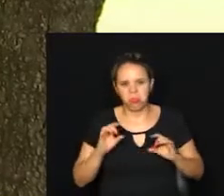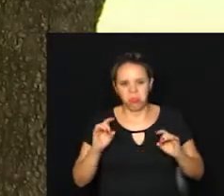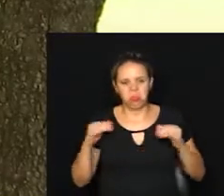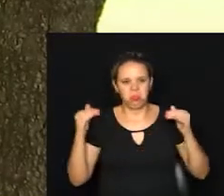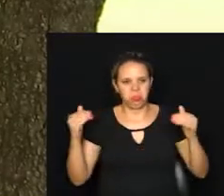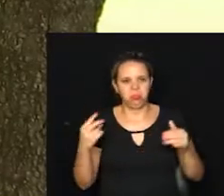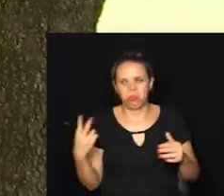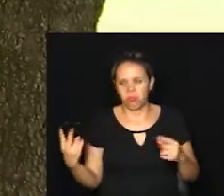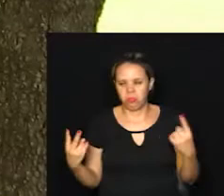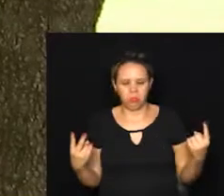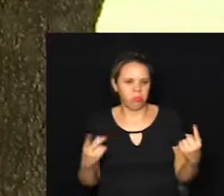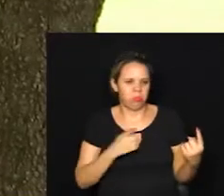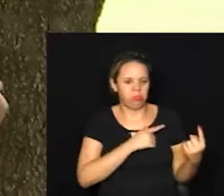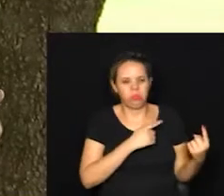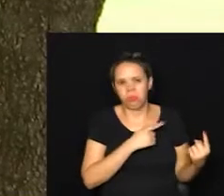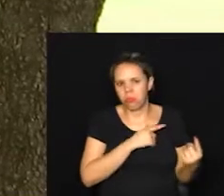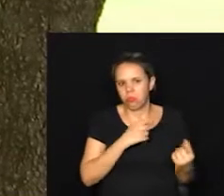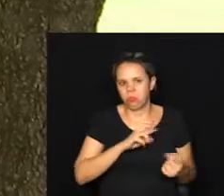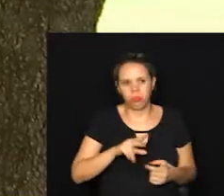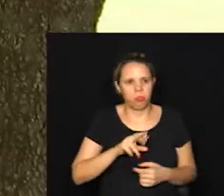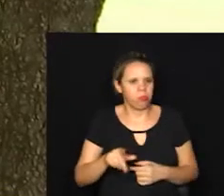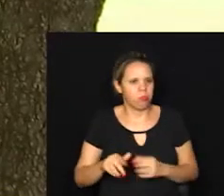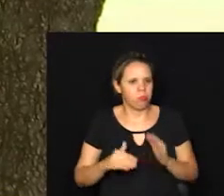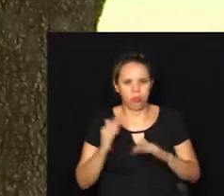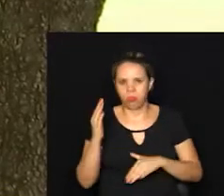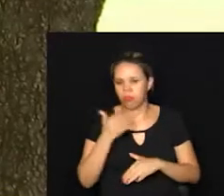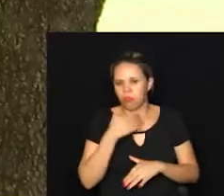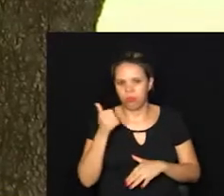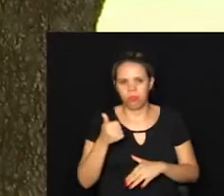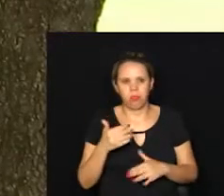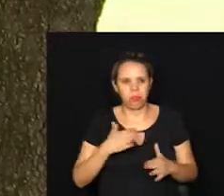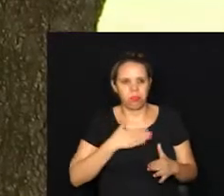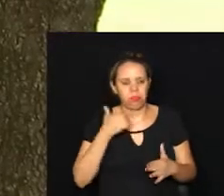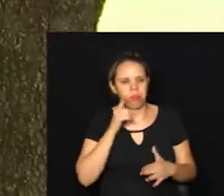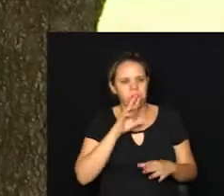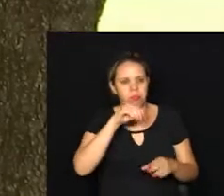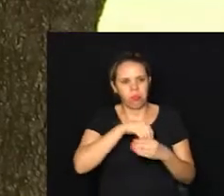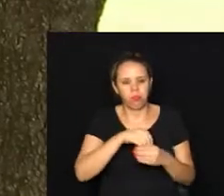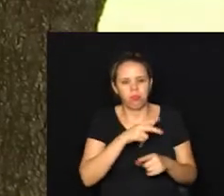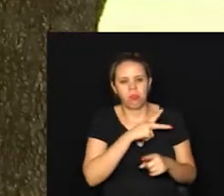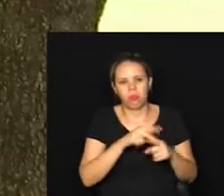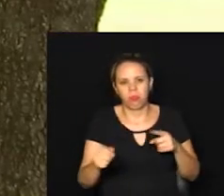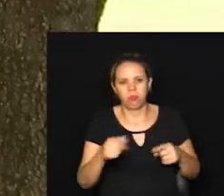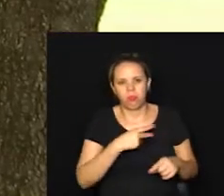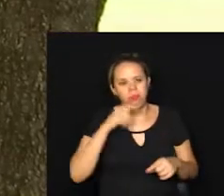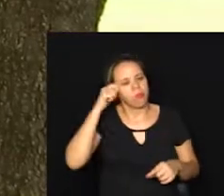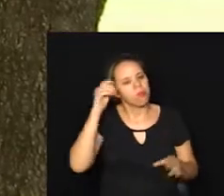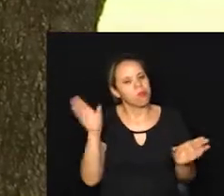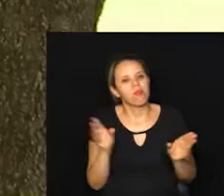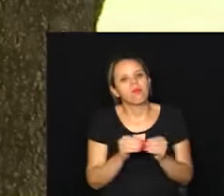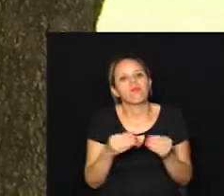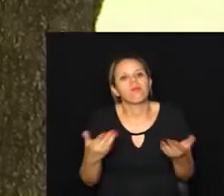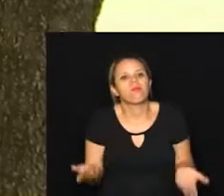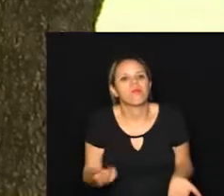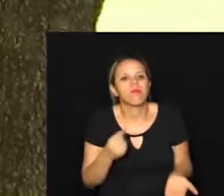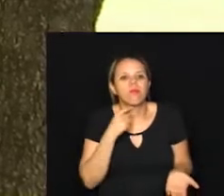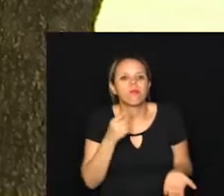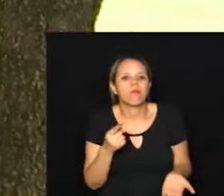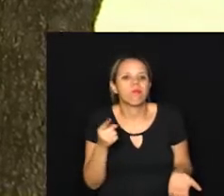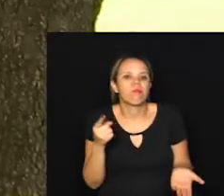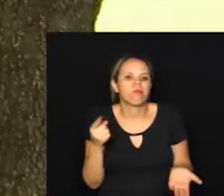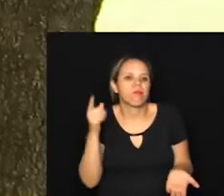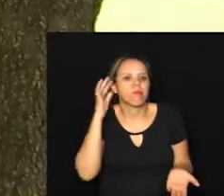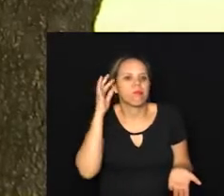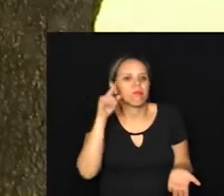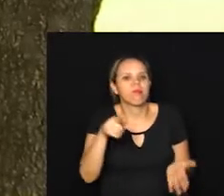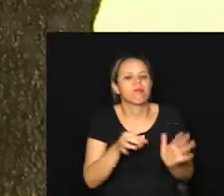Guarani. Exatamente. O Guarani não era considerado favorito e surpreendeu a Ponte dentro do Majestoso. Bom, então, conclusão, uma incógnita, mas eu imagino o